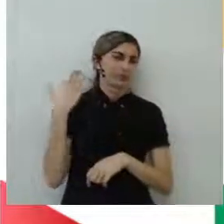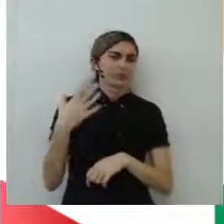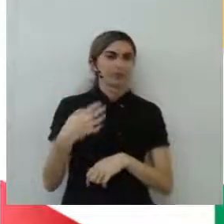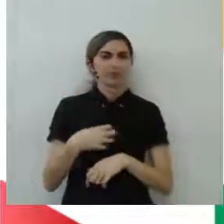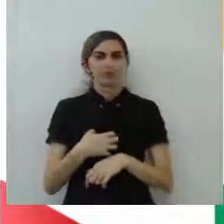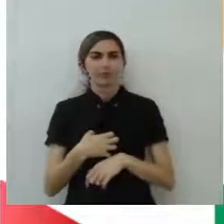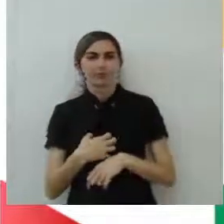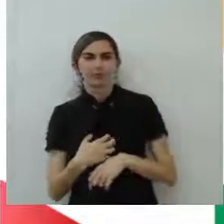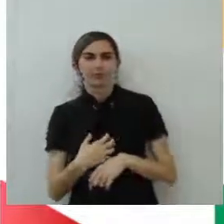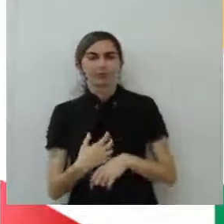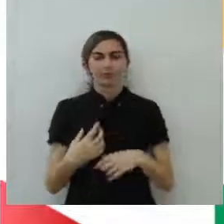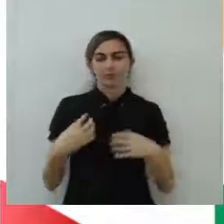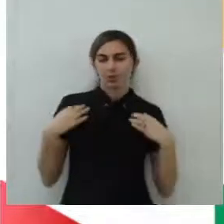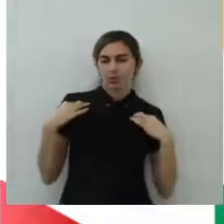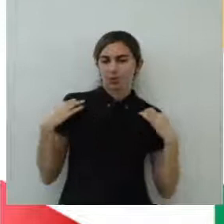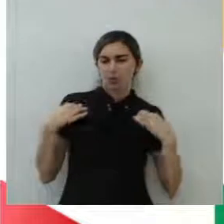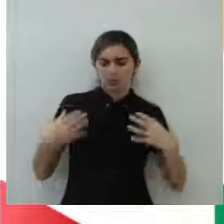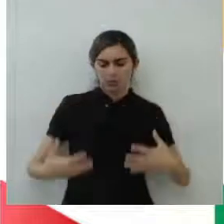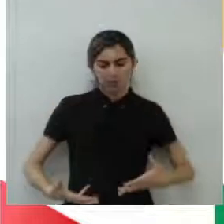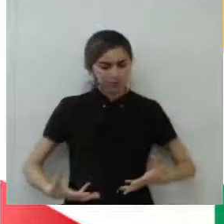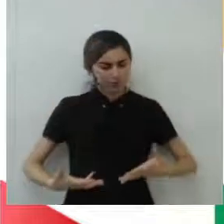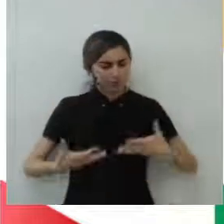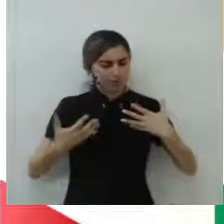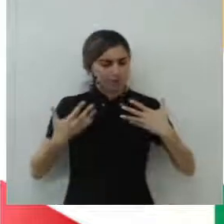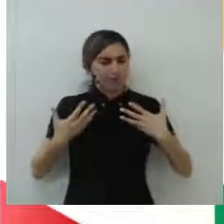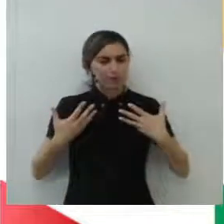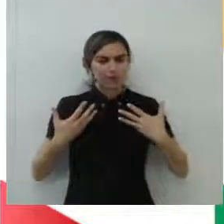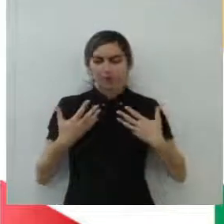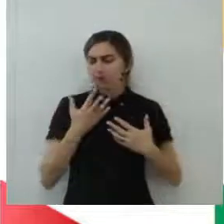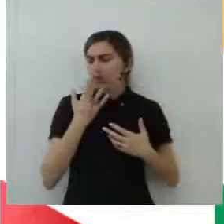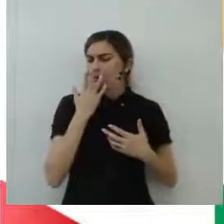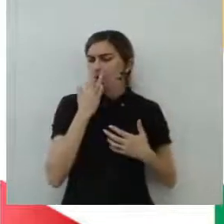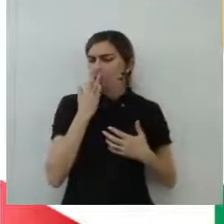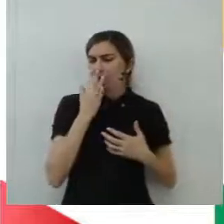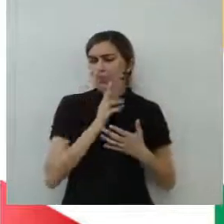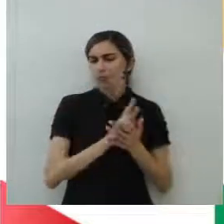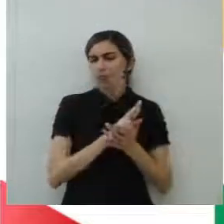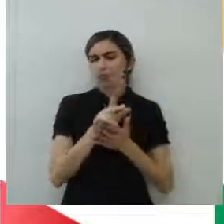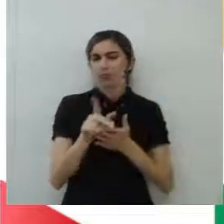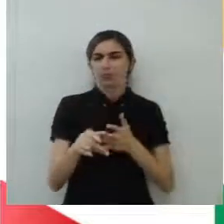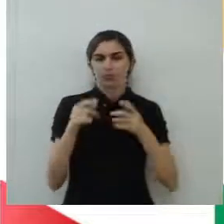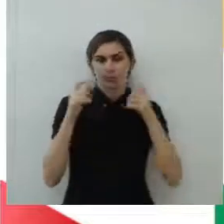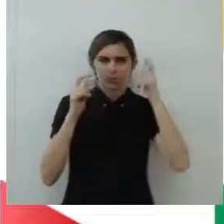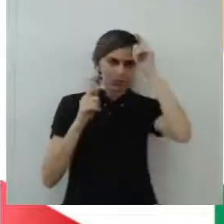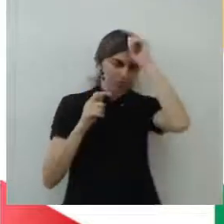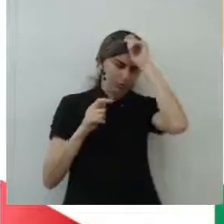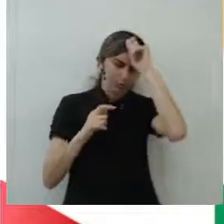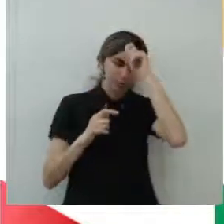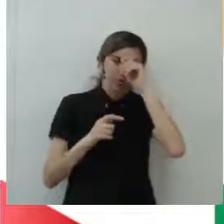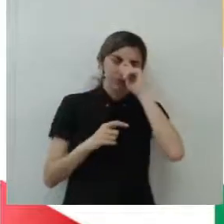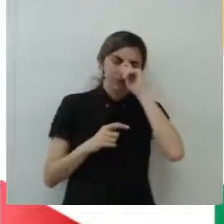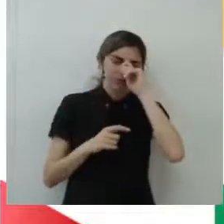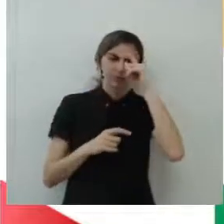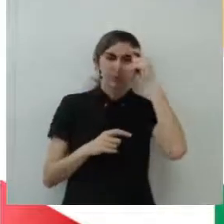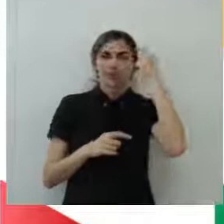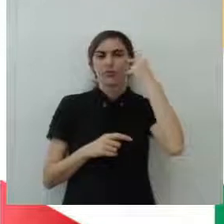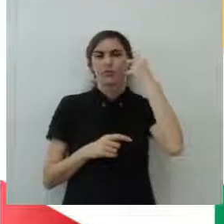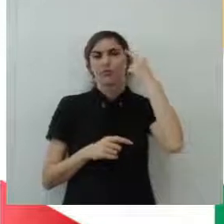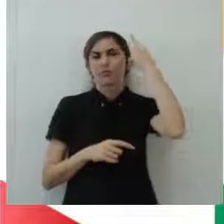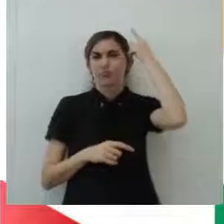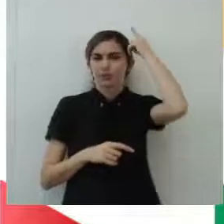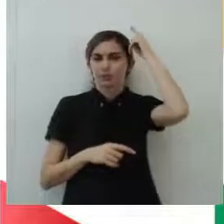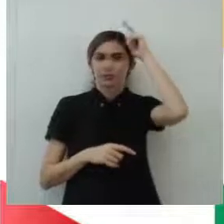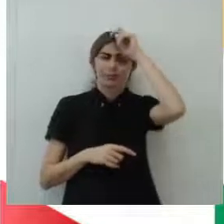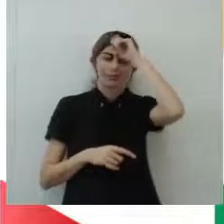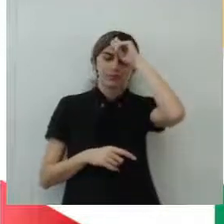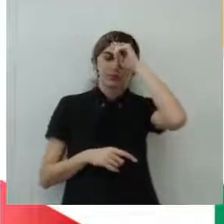excêntrico, essas roupas chamativas, super coloridas. Olha o chapéu dele, olha o chapéu. Isso aí é o estilo, né? É